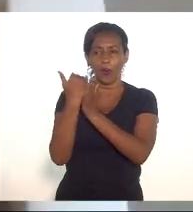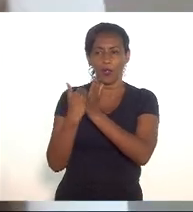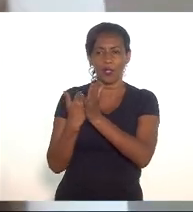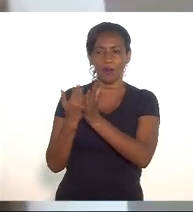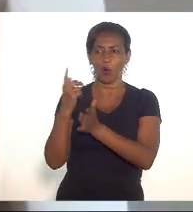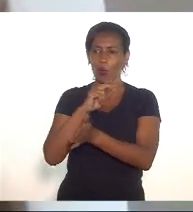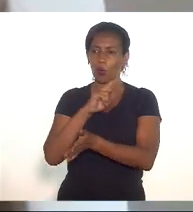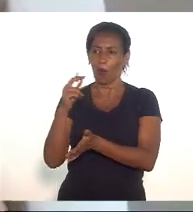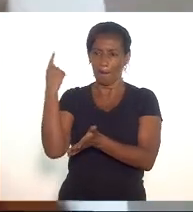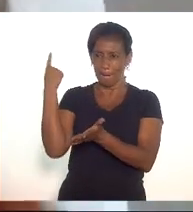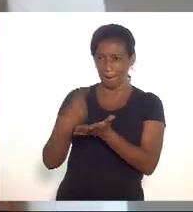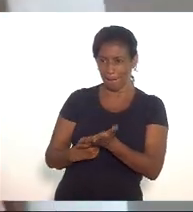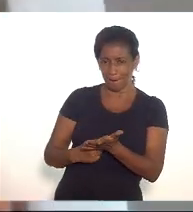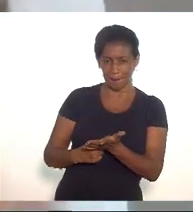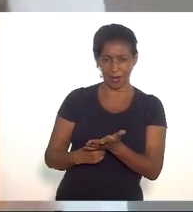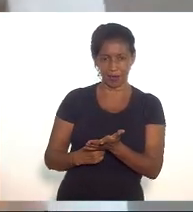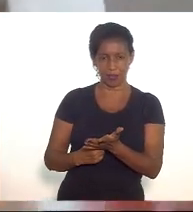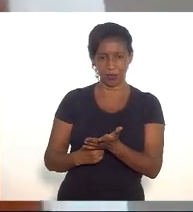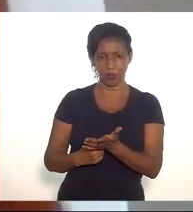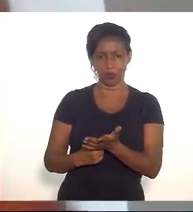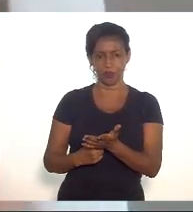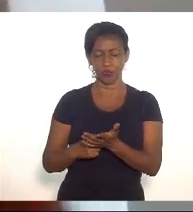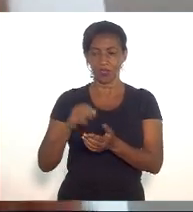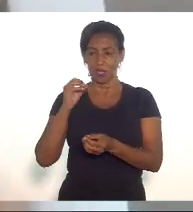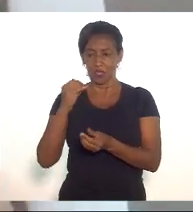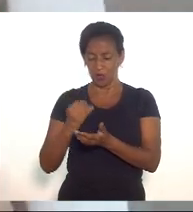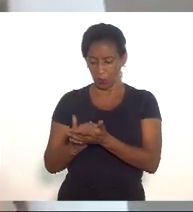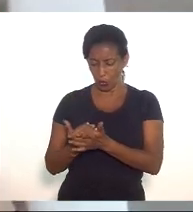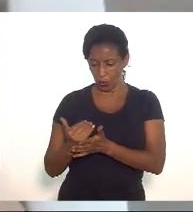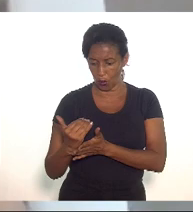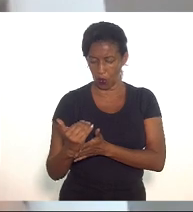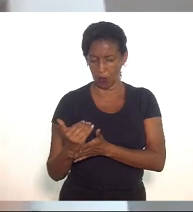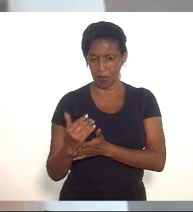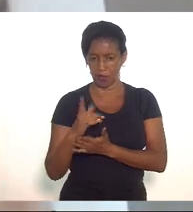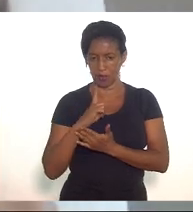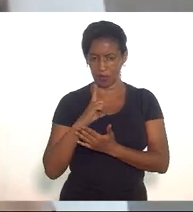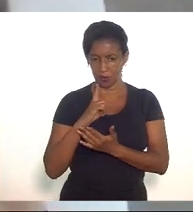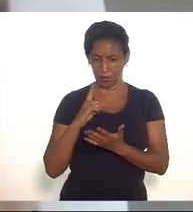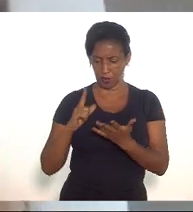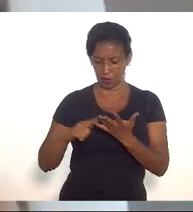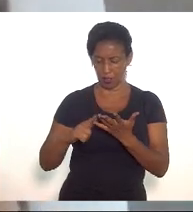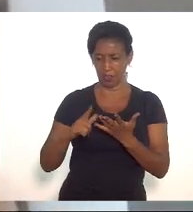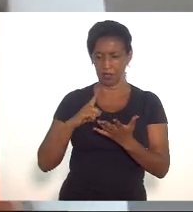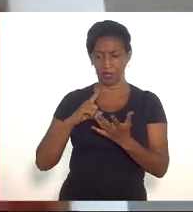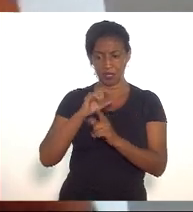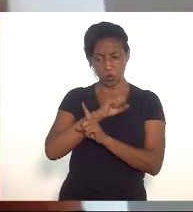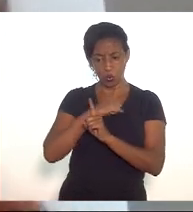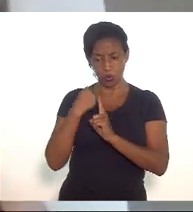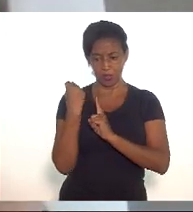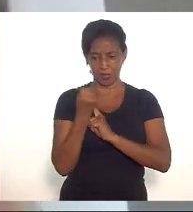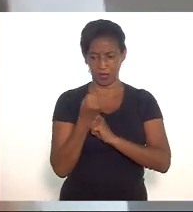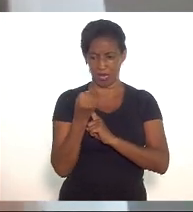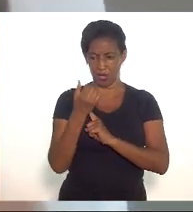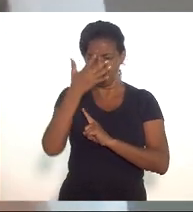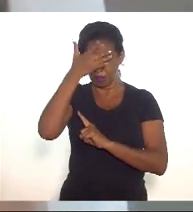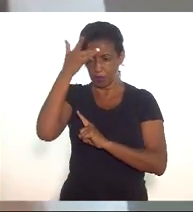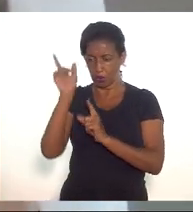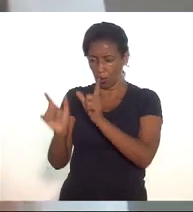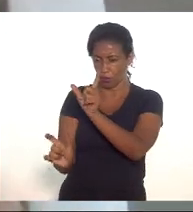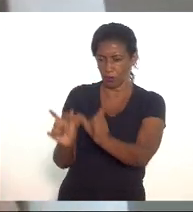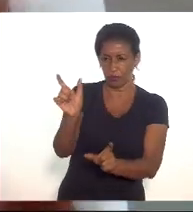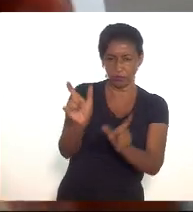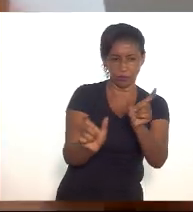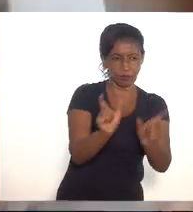e construindo o processo. E no construir as raízes do processo é ter a interlocução das pessoas na sociedade, ter